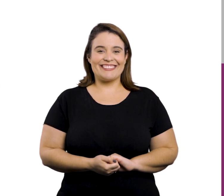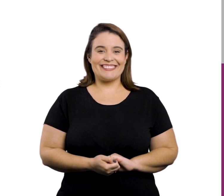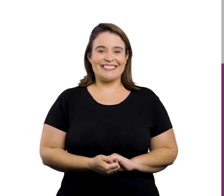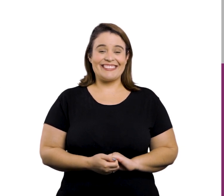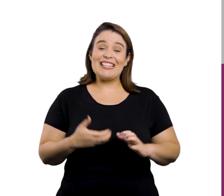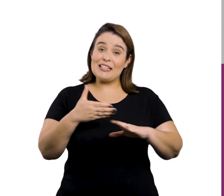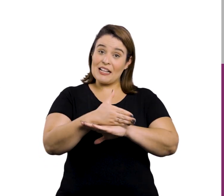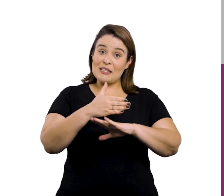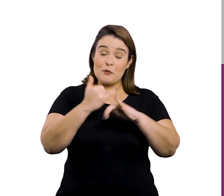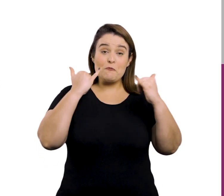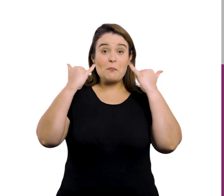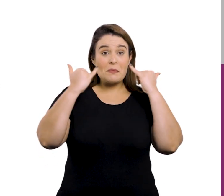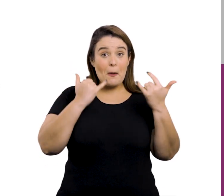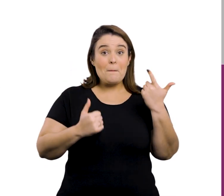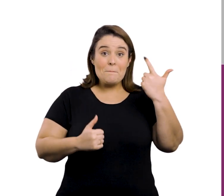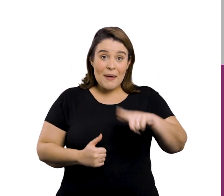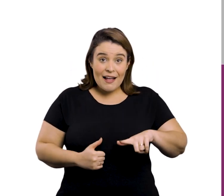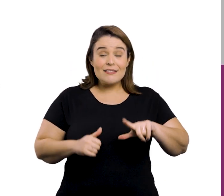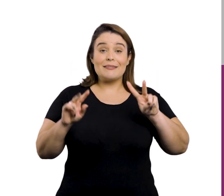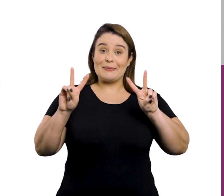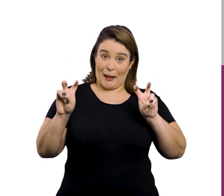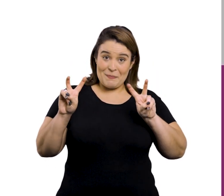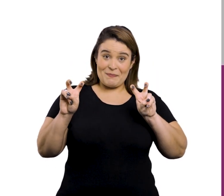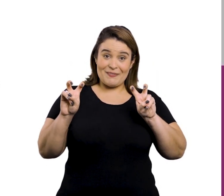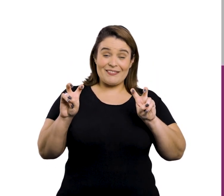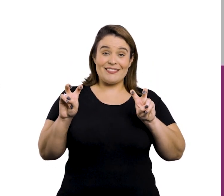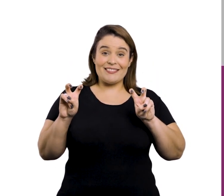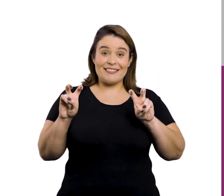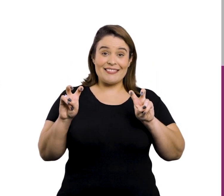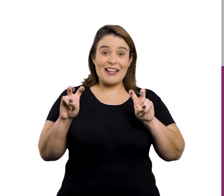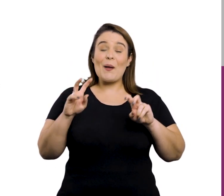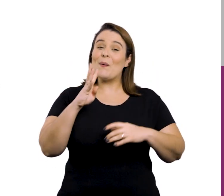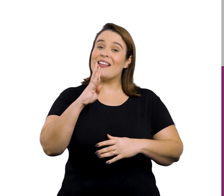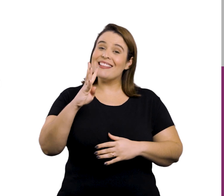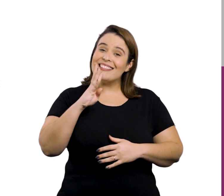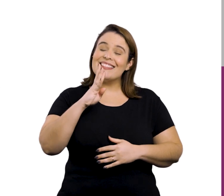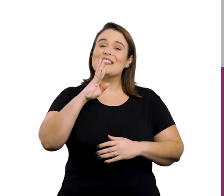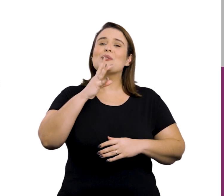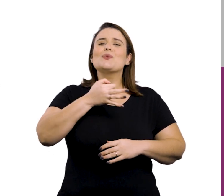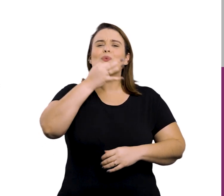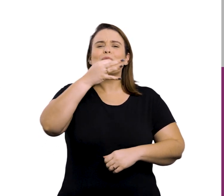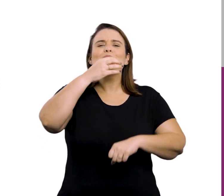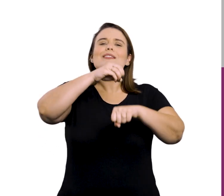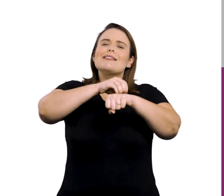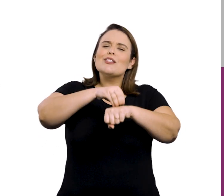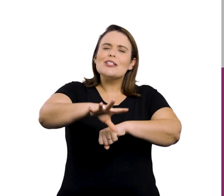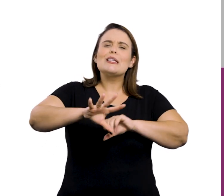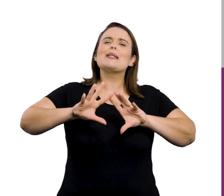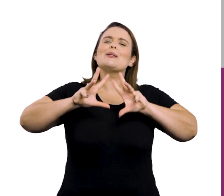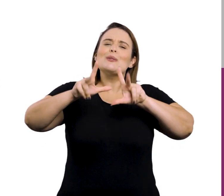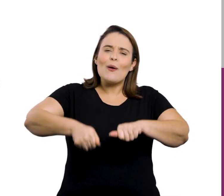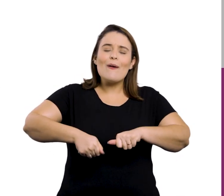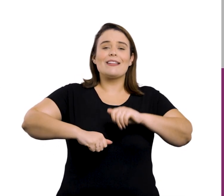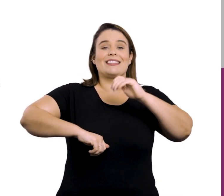http://semanadeacalmundial.org e tenha acesso a mais informações sobre a temática. Conheça todas as nossas